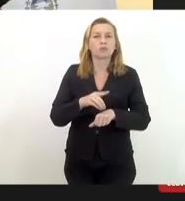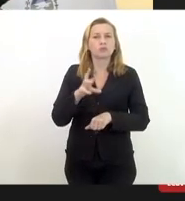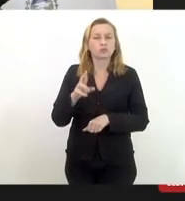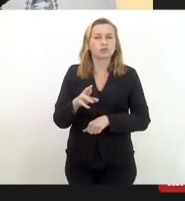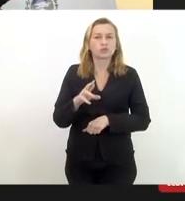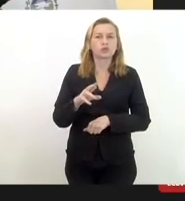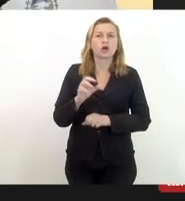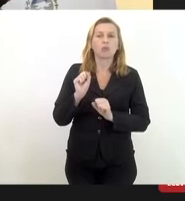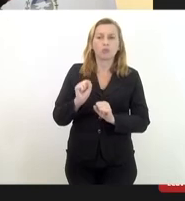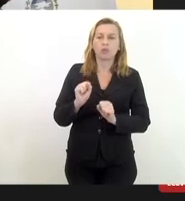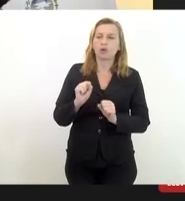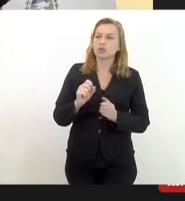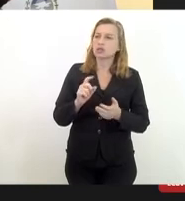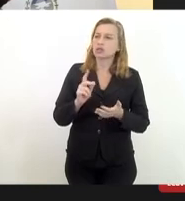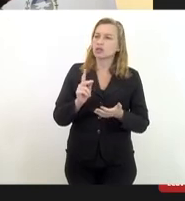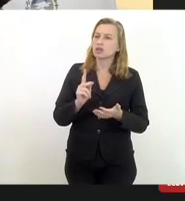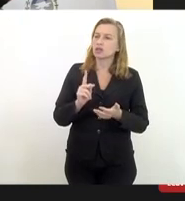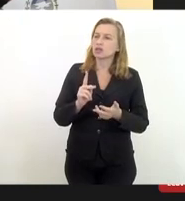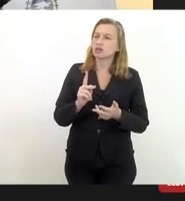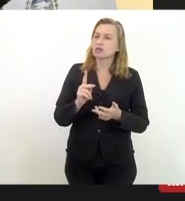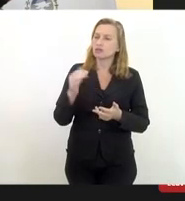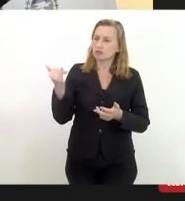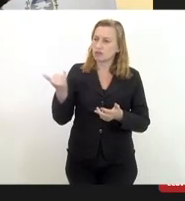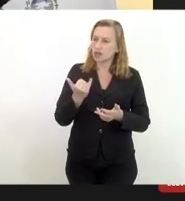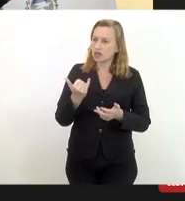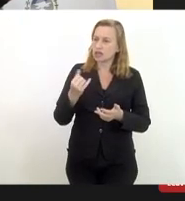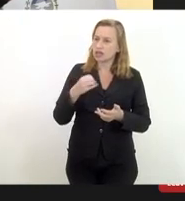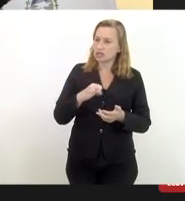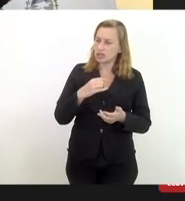a doutora pode me corrigir se eu estiver errado. Uhum. Com